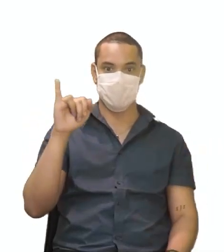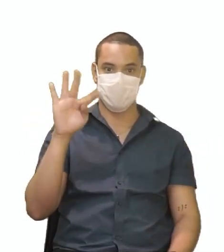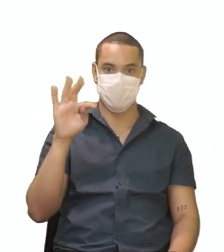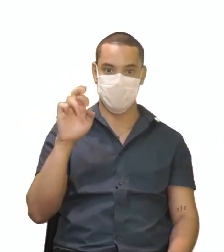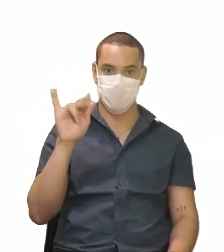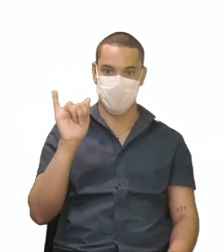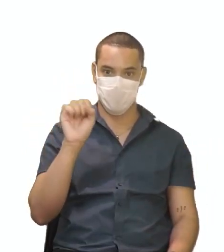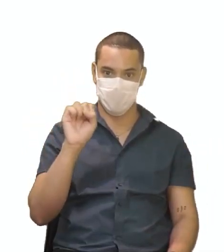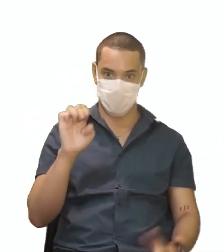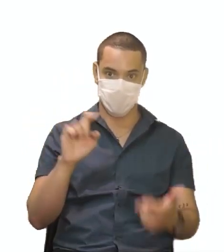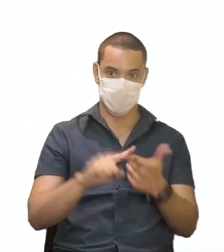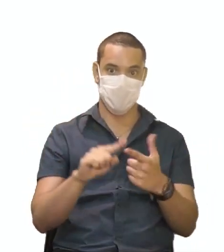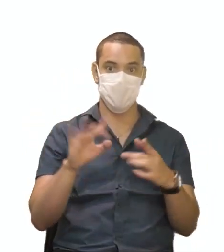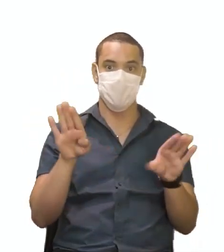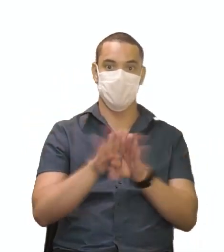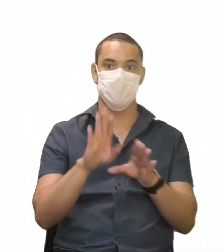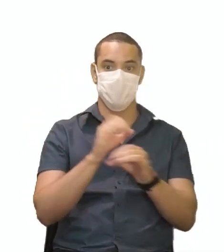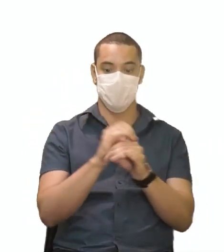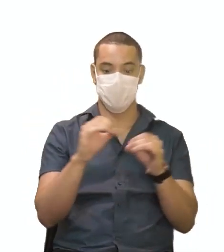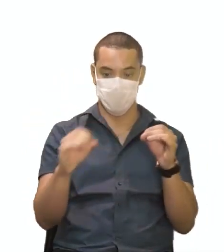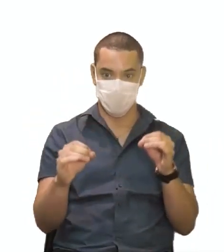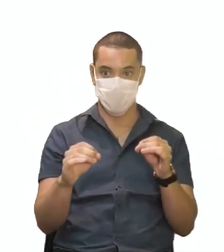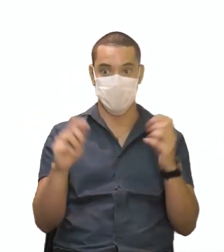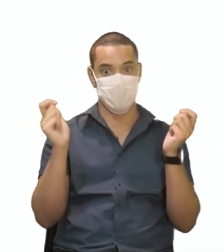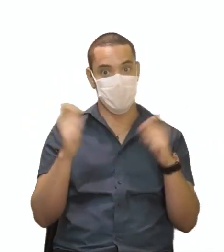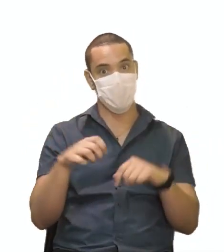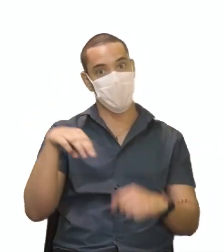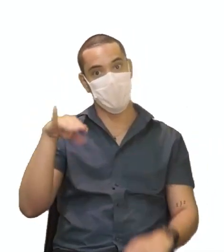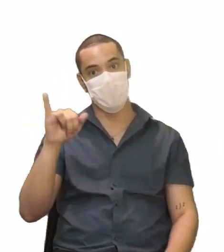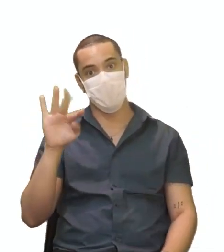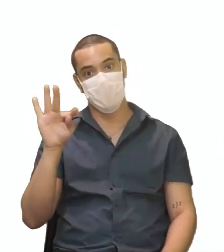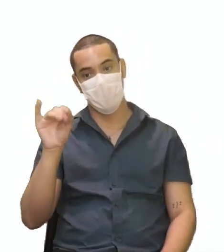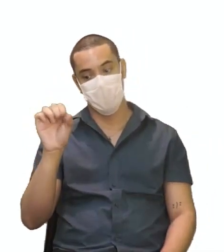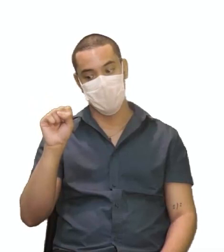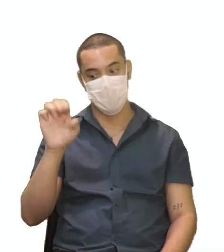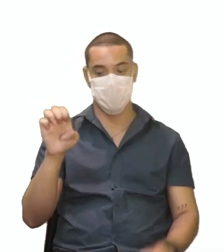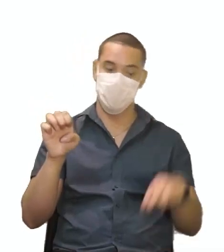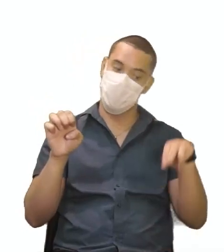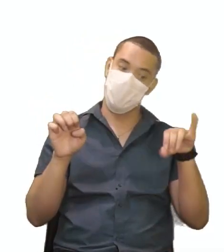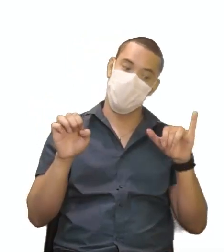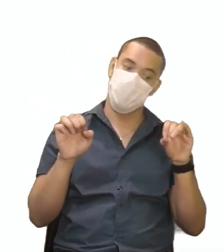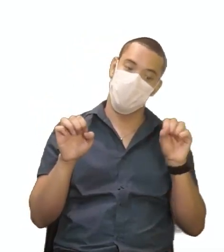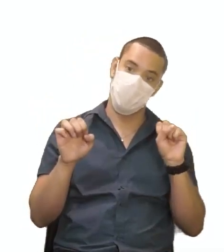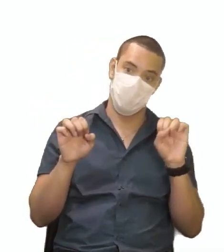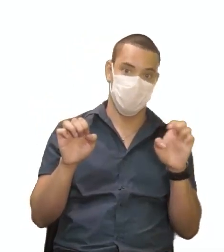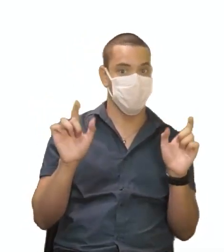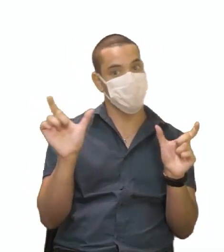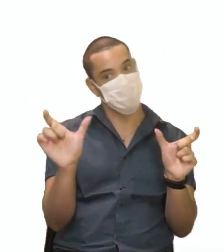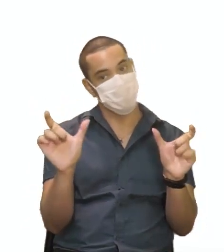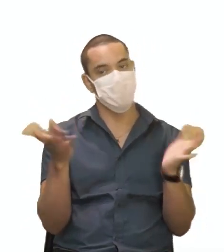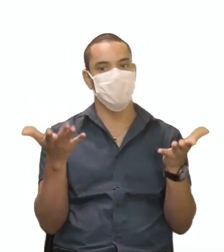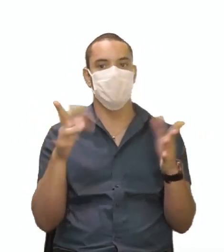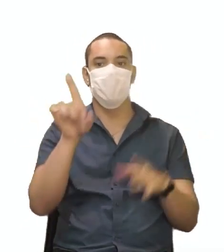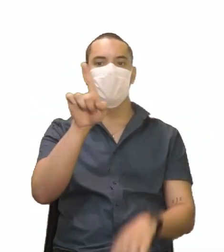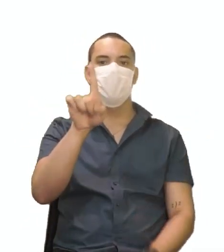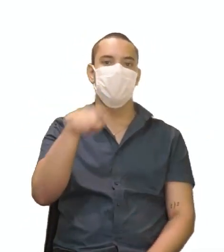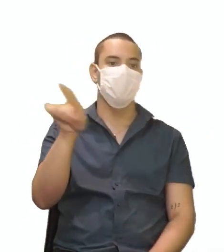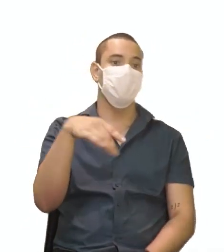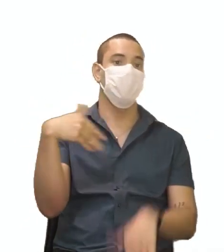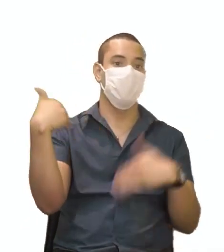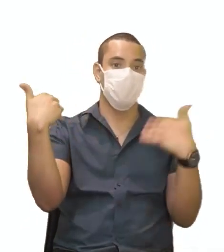a divisão celular, que pode ser mitose ou meiose, como nós vimos durante a aula. Perfeito. Assinale a alternativa